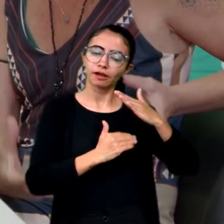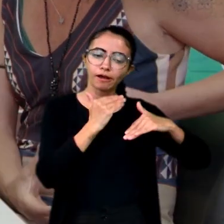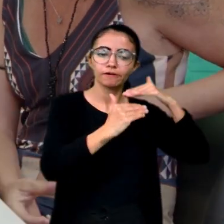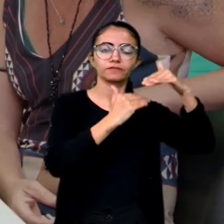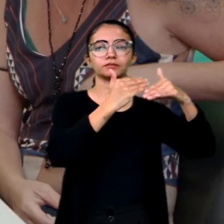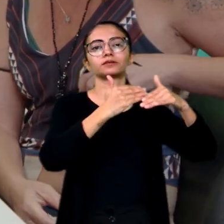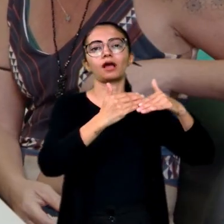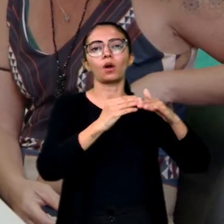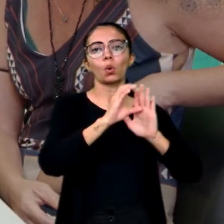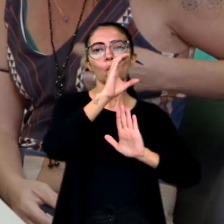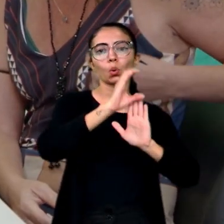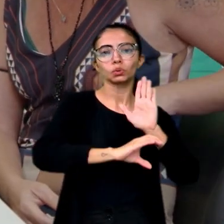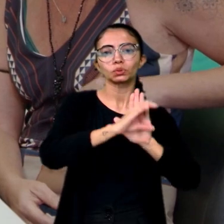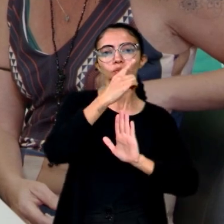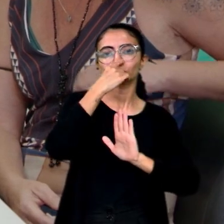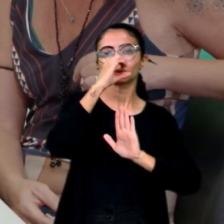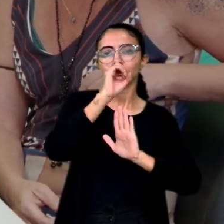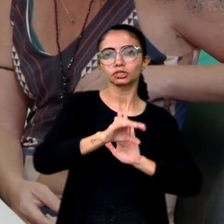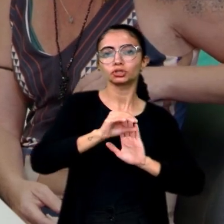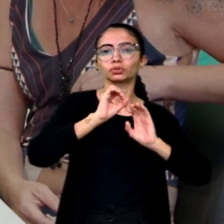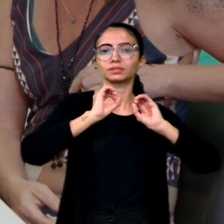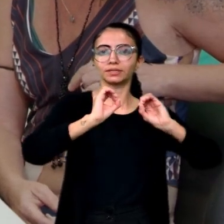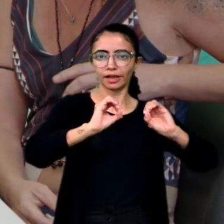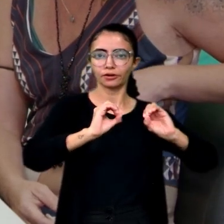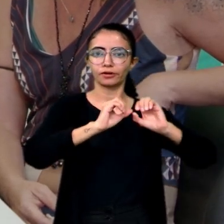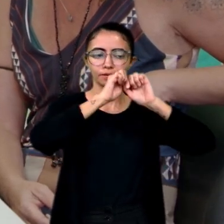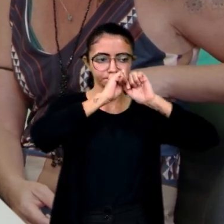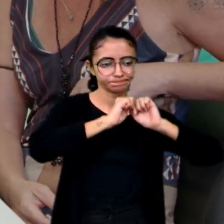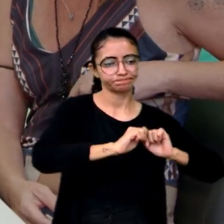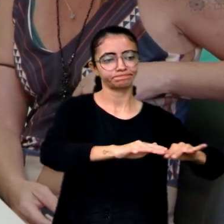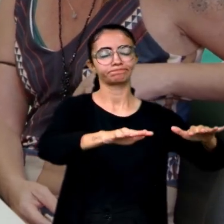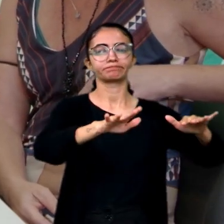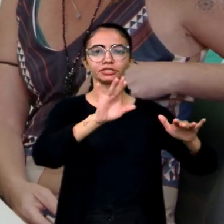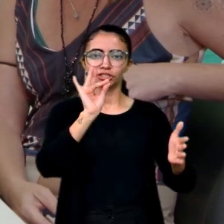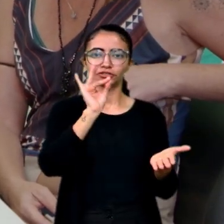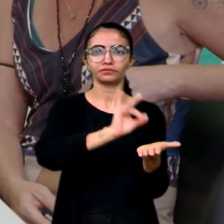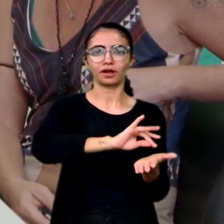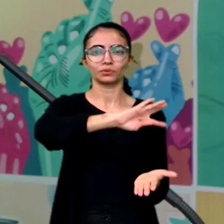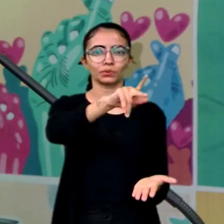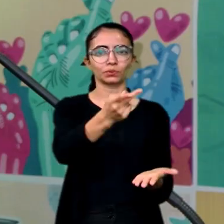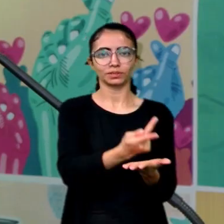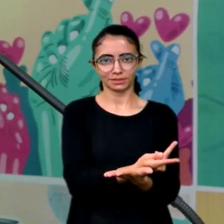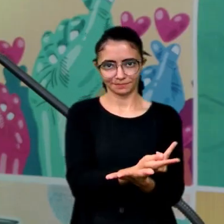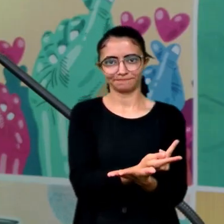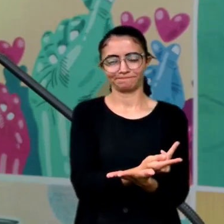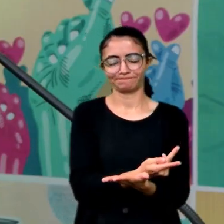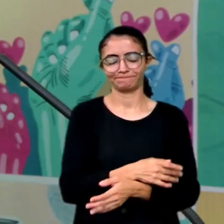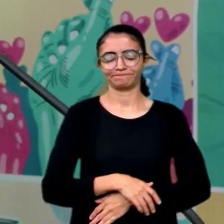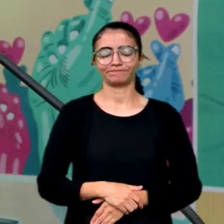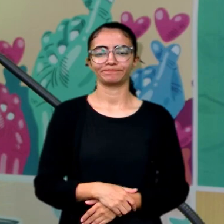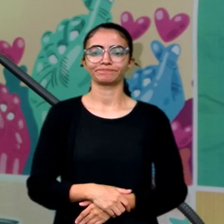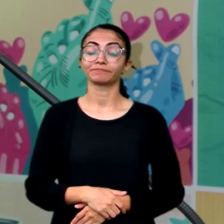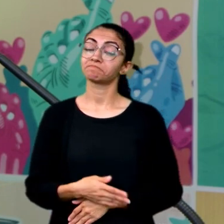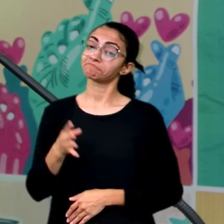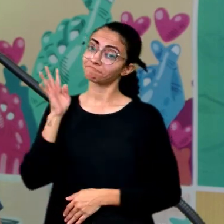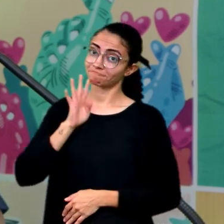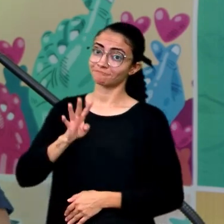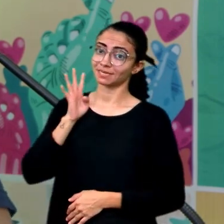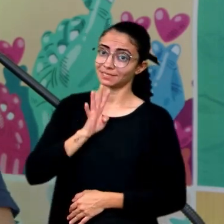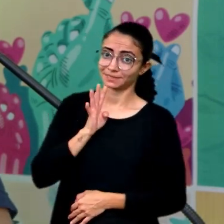esse conceito lixo zero e realmente ser lixo zero, sabe? Bacana saber disso, porque